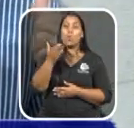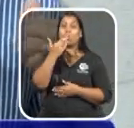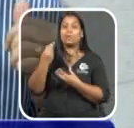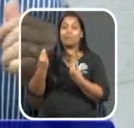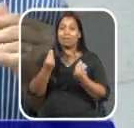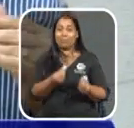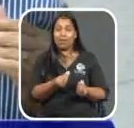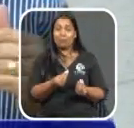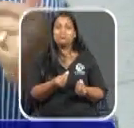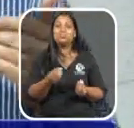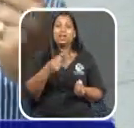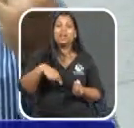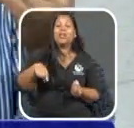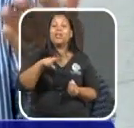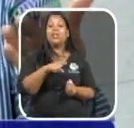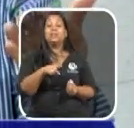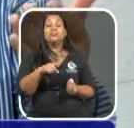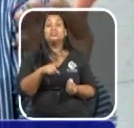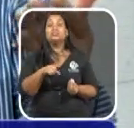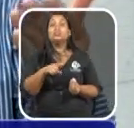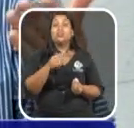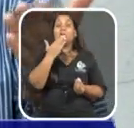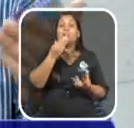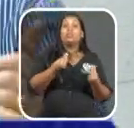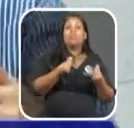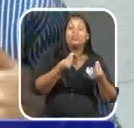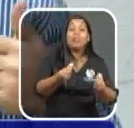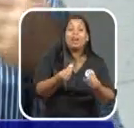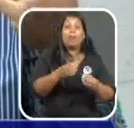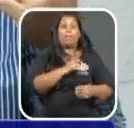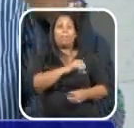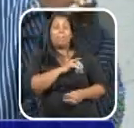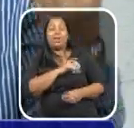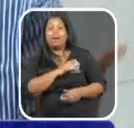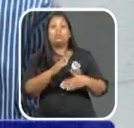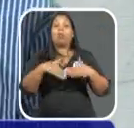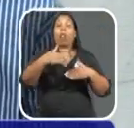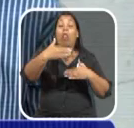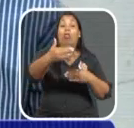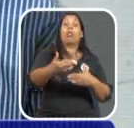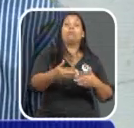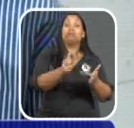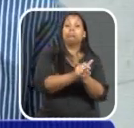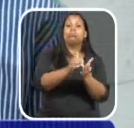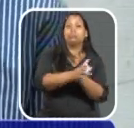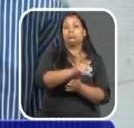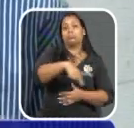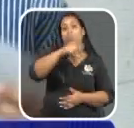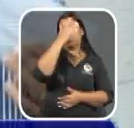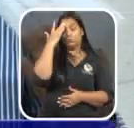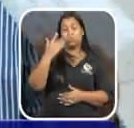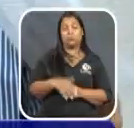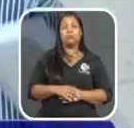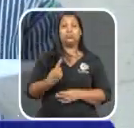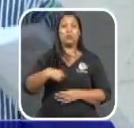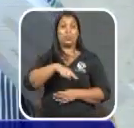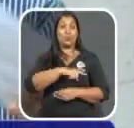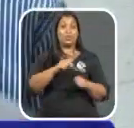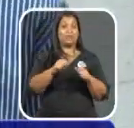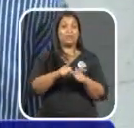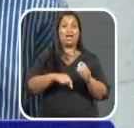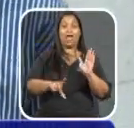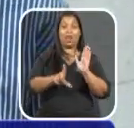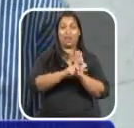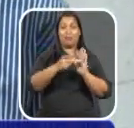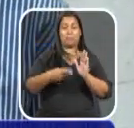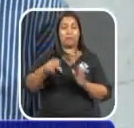alimento, eles inibem de doar o alimento com medo de que traga alguma consequência às pessoas. Então, nós regulamentamos a lei